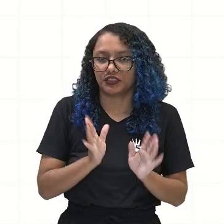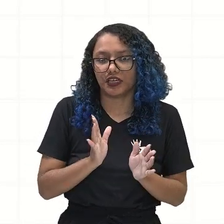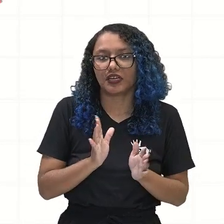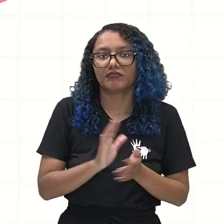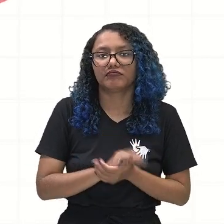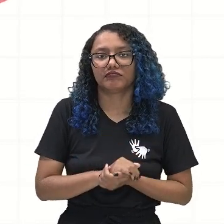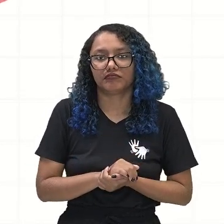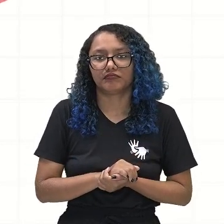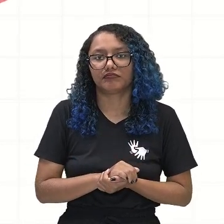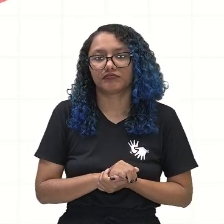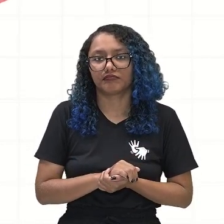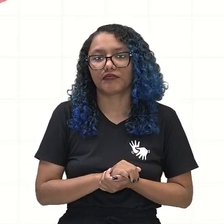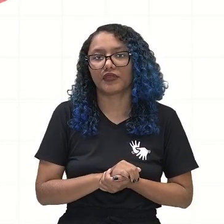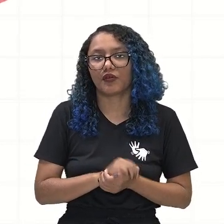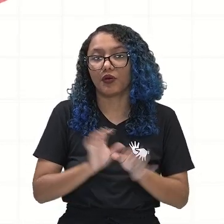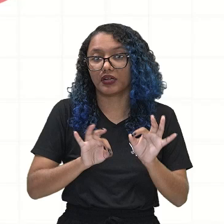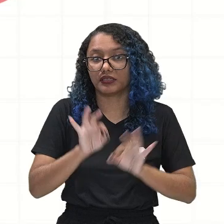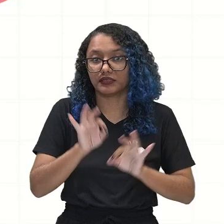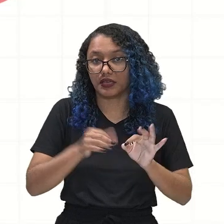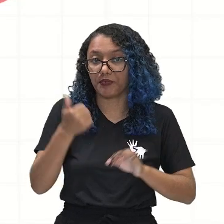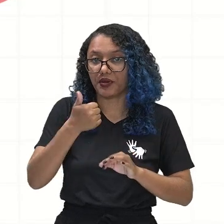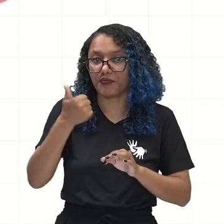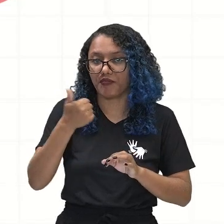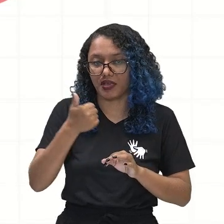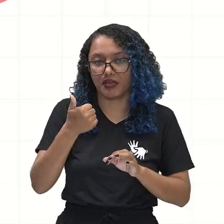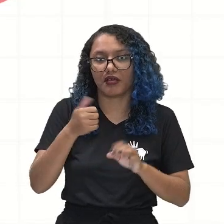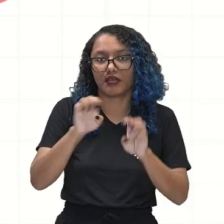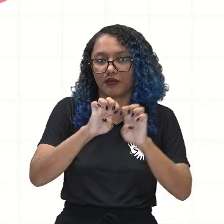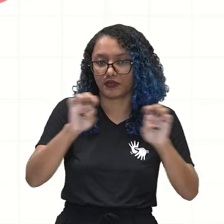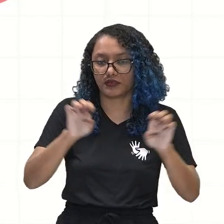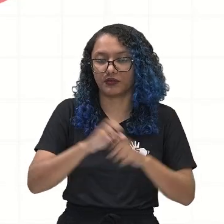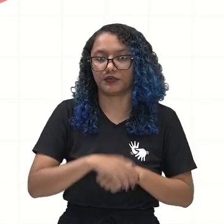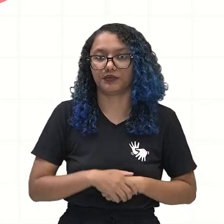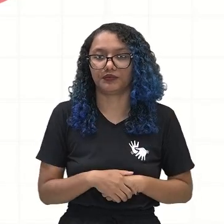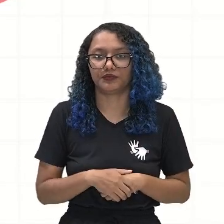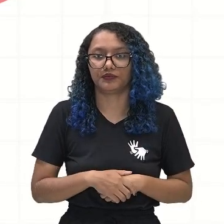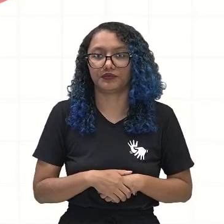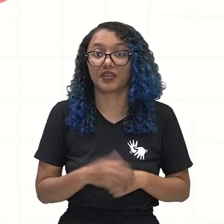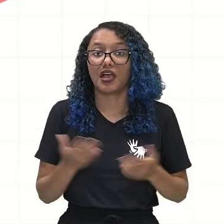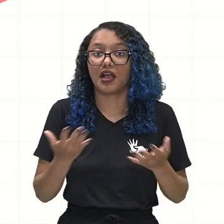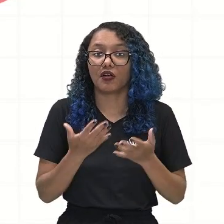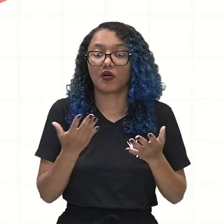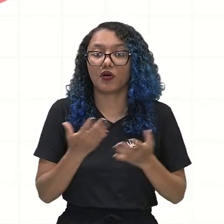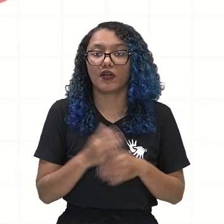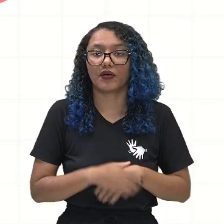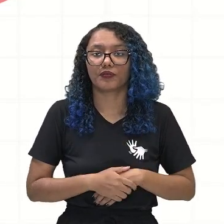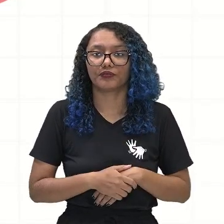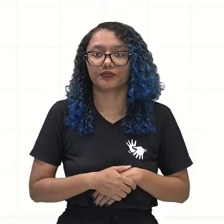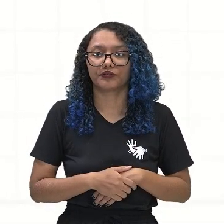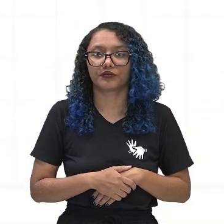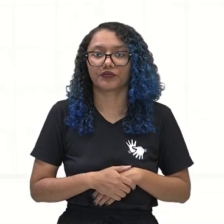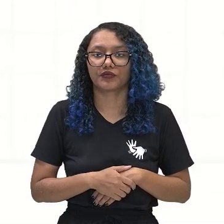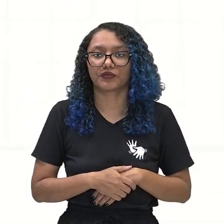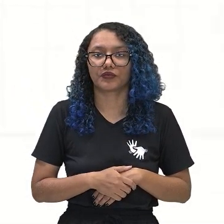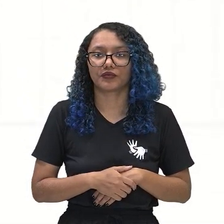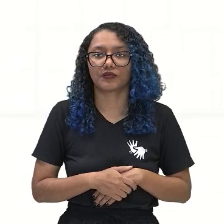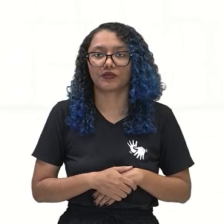transcodificação. Perfeito? Vamos agora ver essa situação para nós termos a